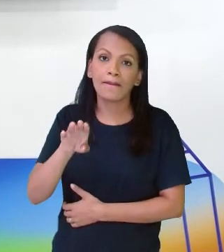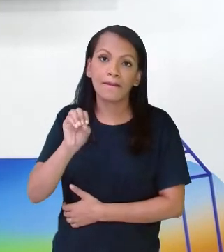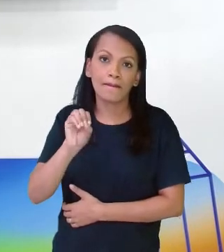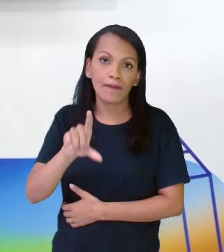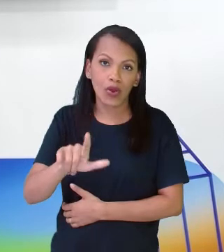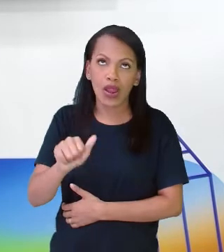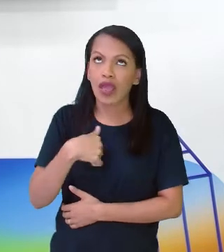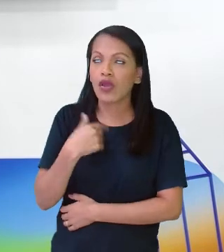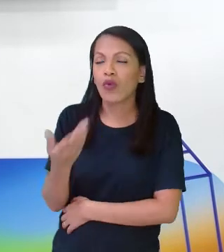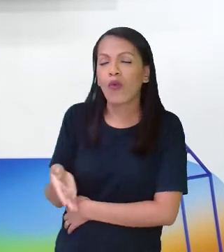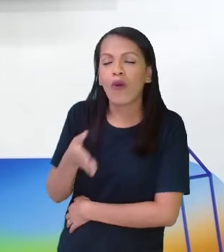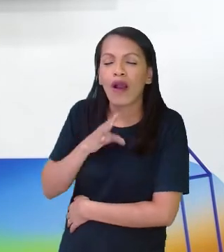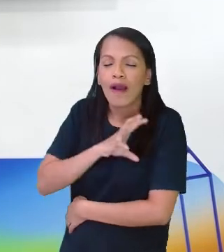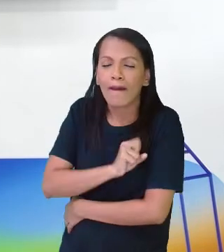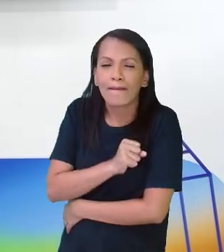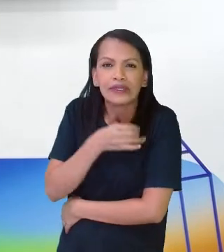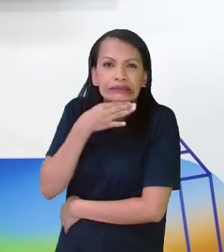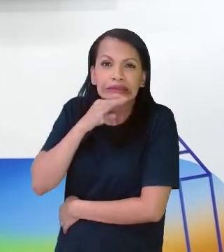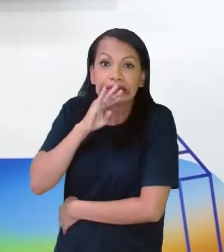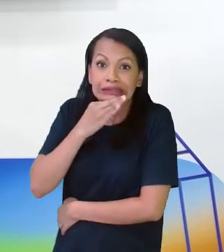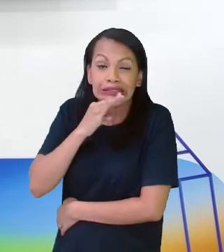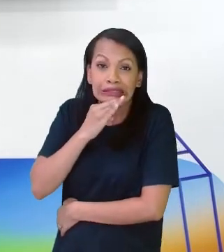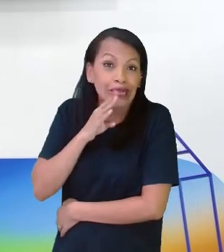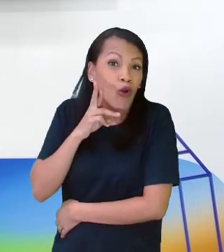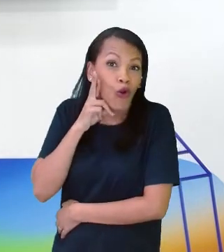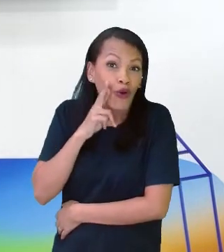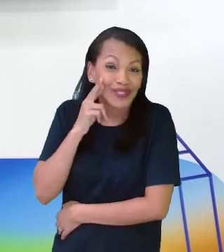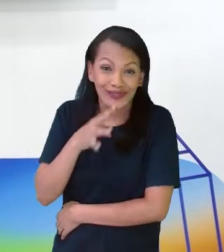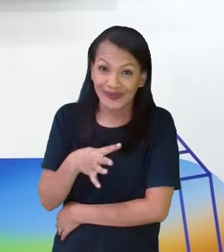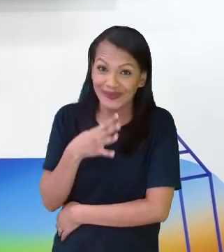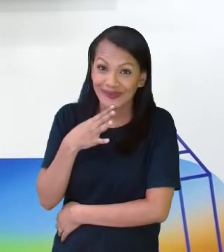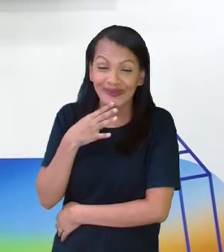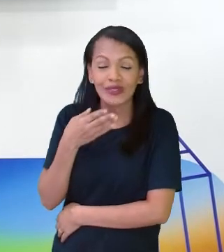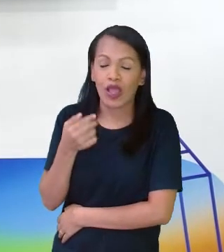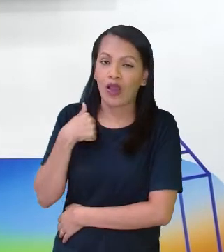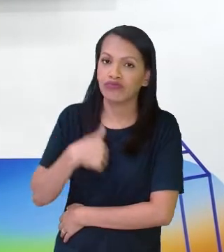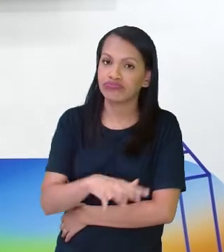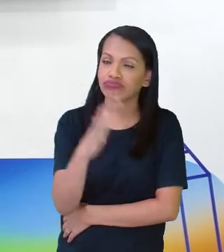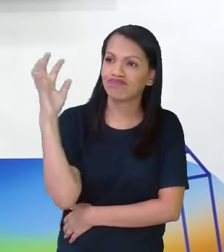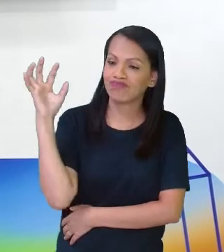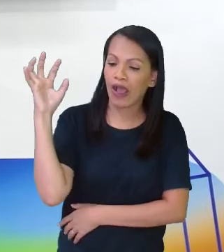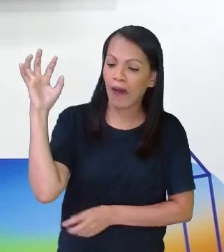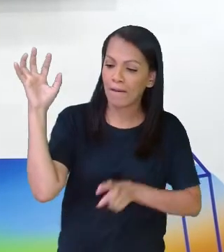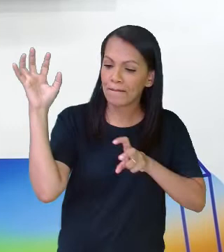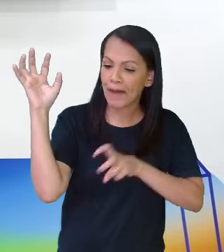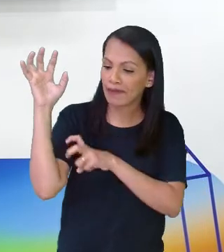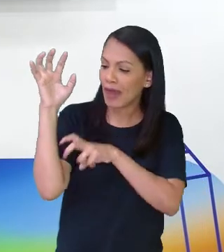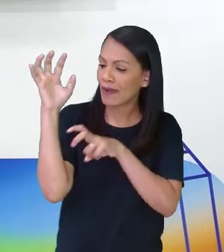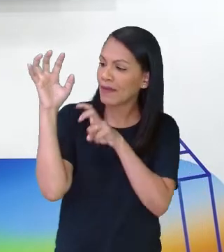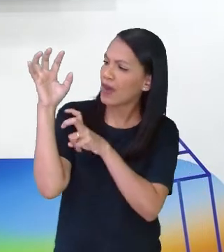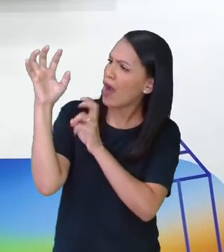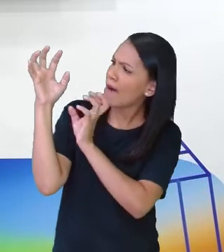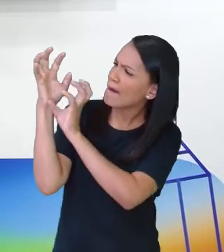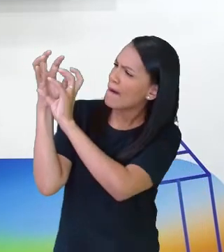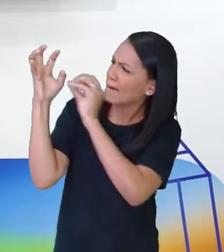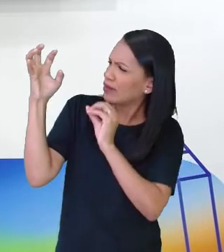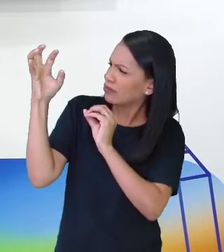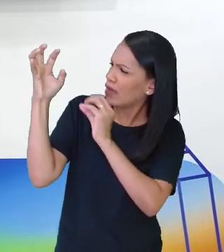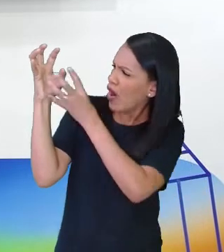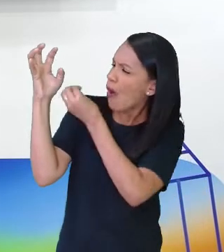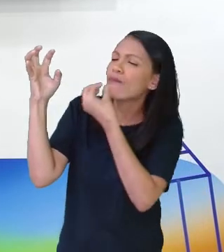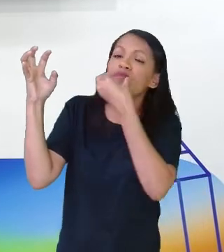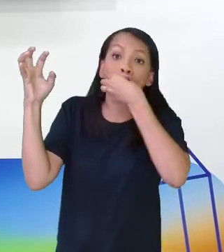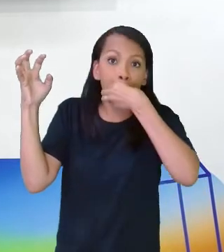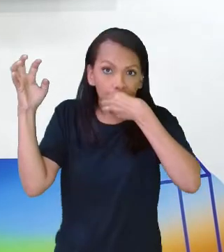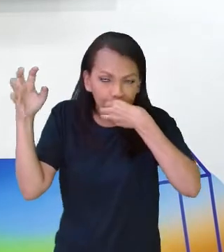eu adorava aquela manga rosa. Né? A gente poderia subir no pé ali de manga rosa, tirava a manga ali e ali mesmo a